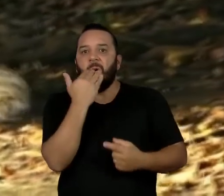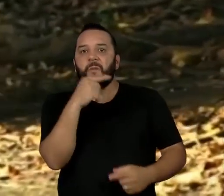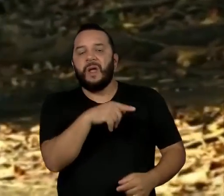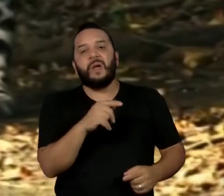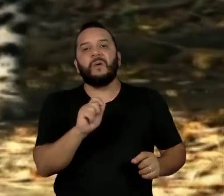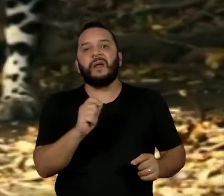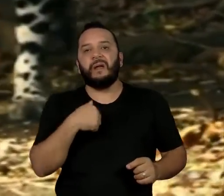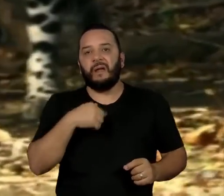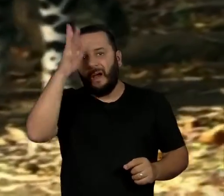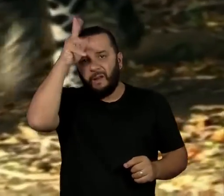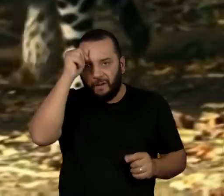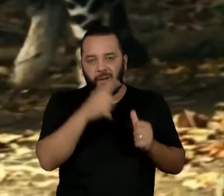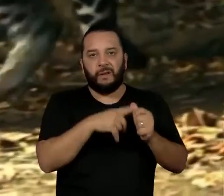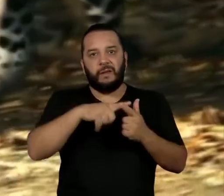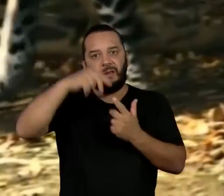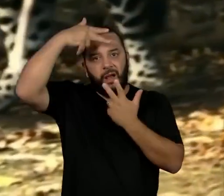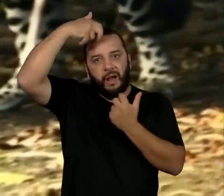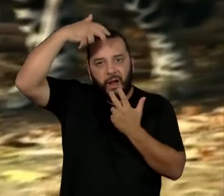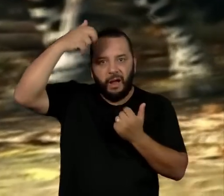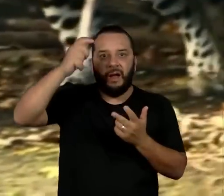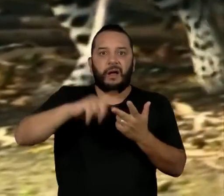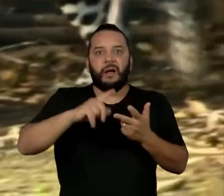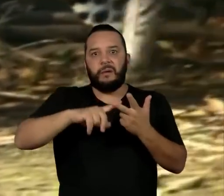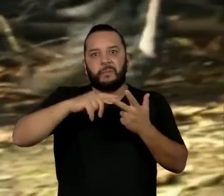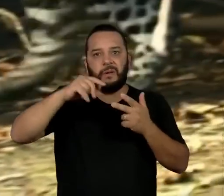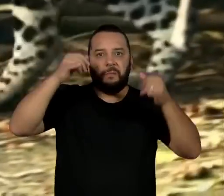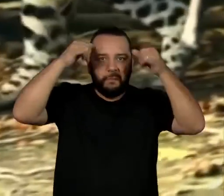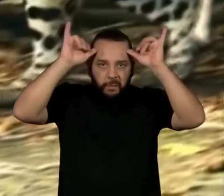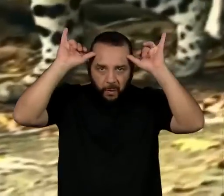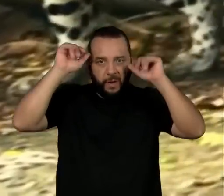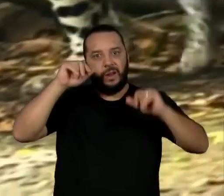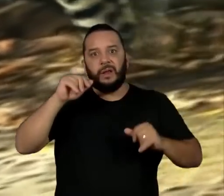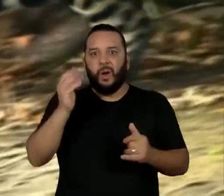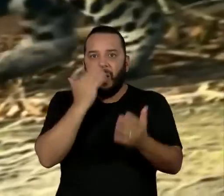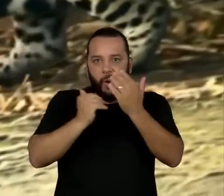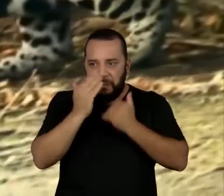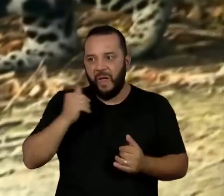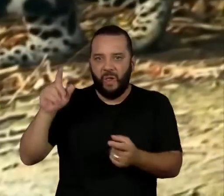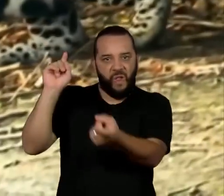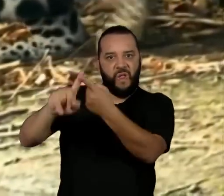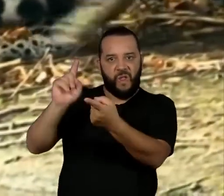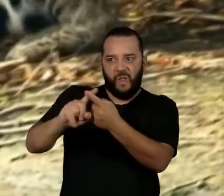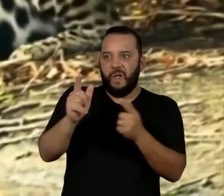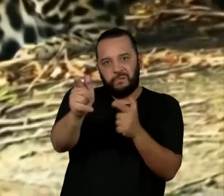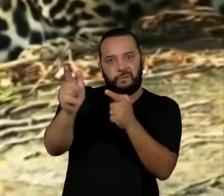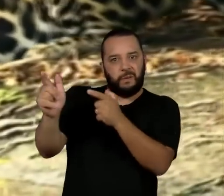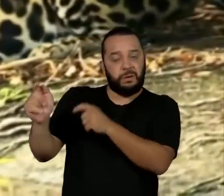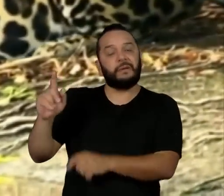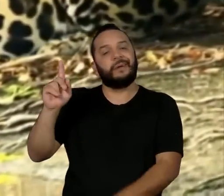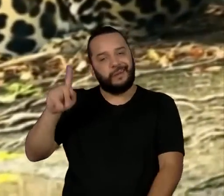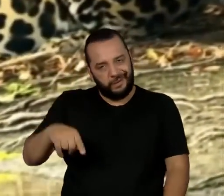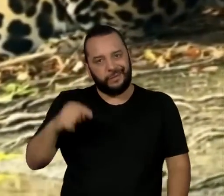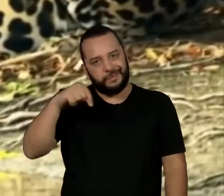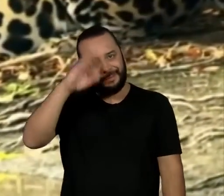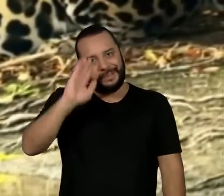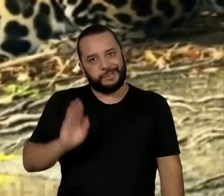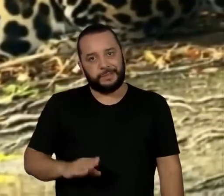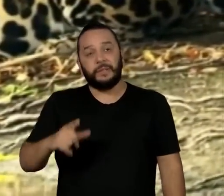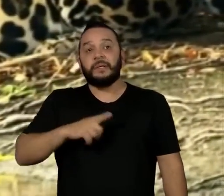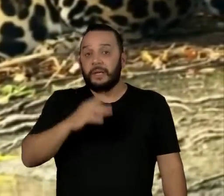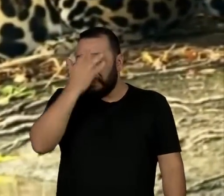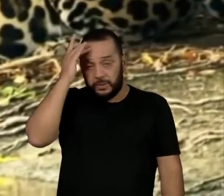seu gado, né? Seja o que for. Então, essa também é uma vertente da caça no Brasil. Existe gente que gosta